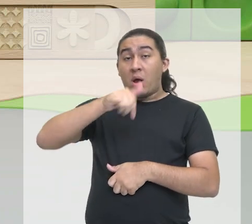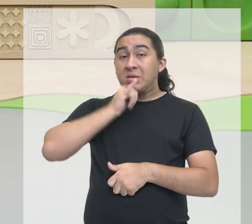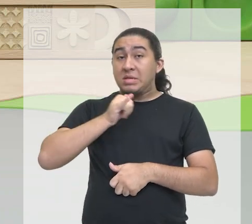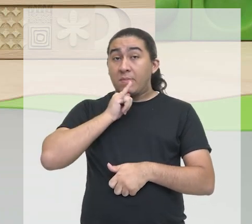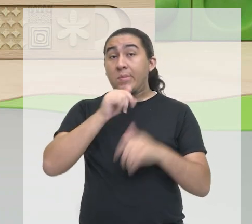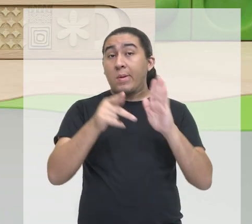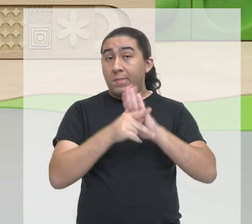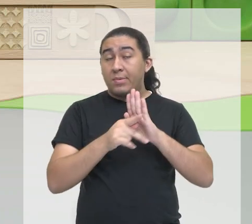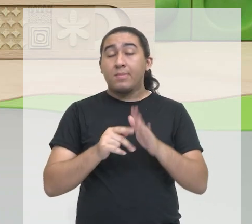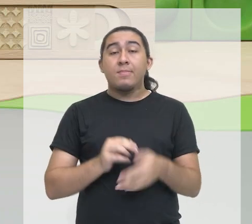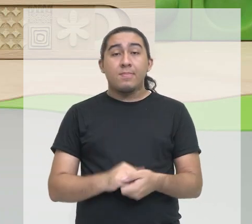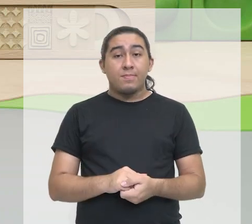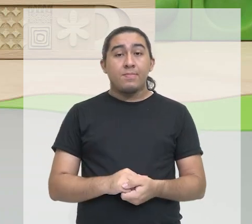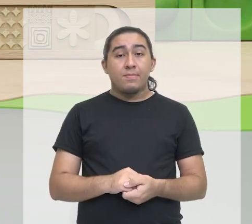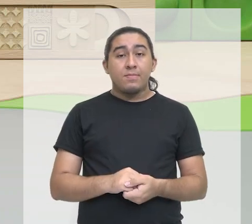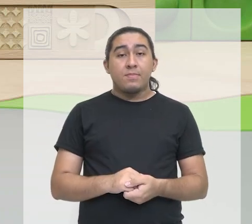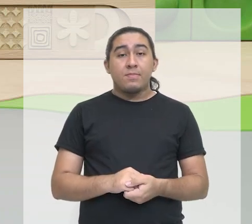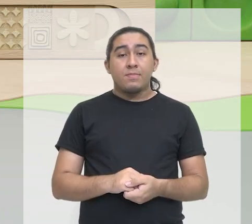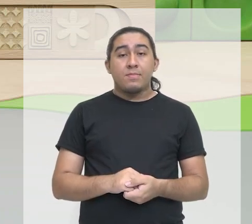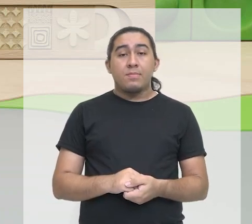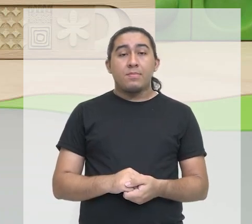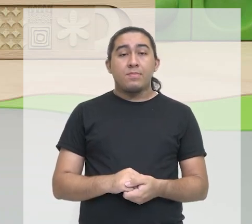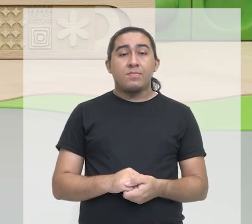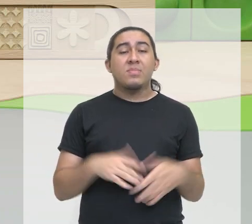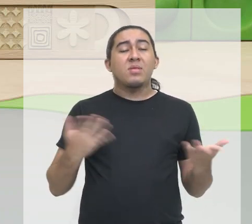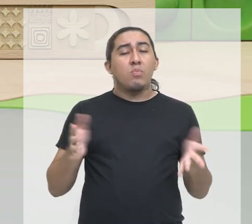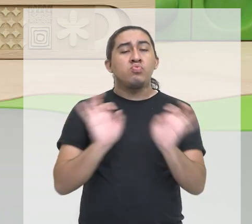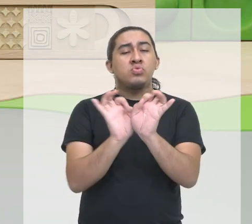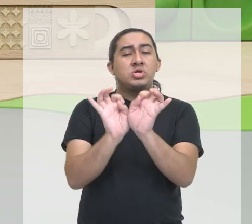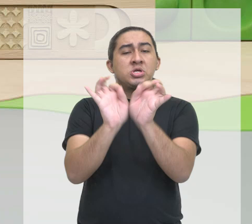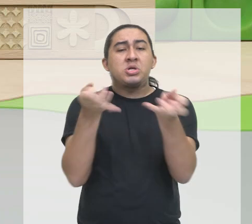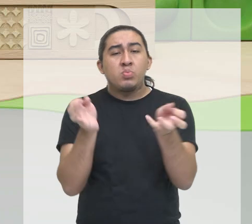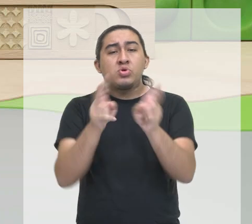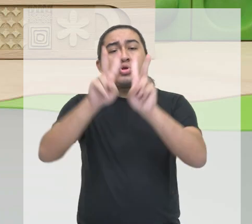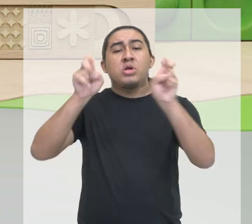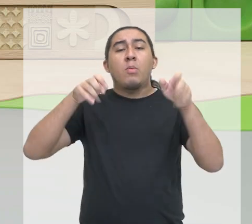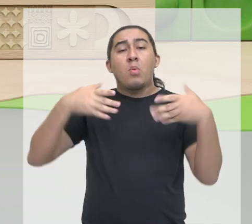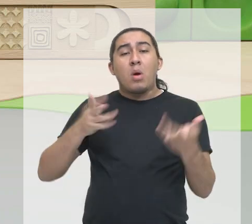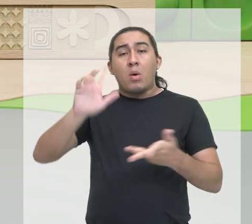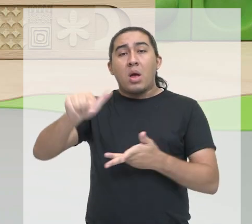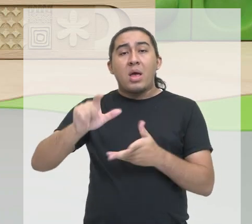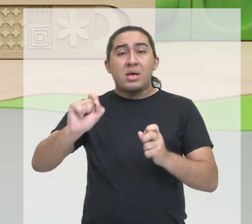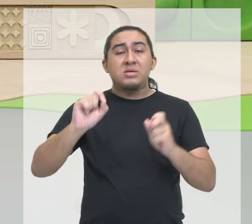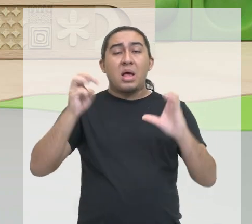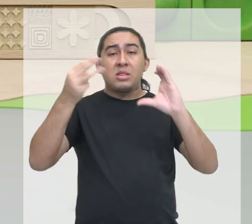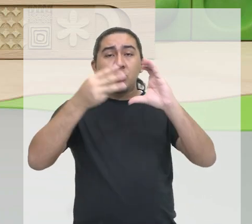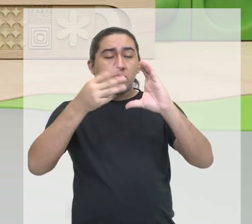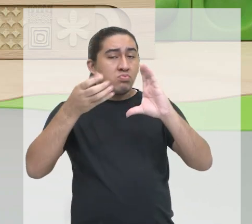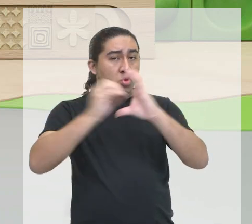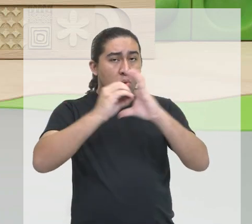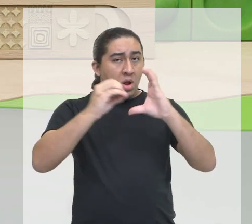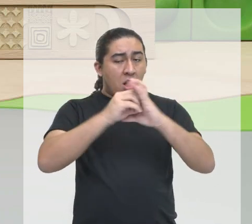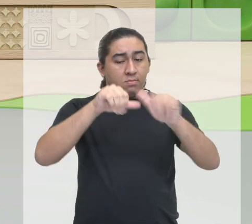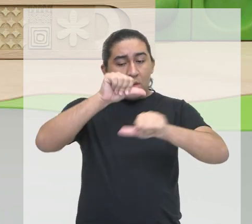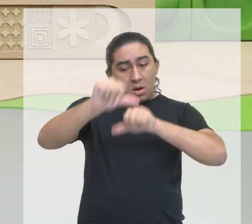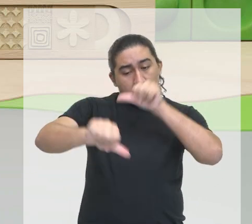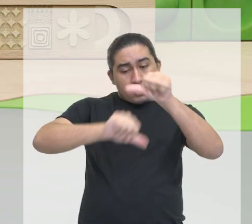dessas estrelas. Tá? Para ficar mais simples a questão aí do que é a fusão nuclear, o que é